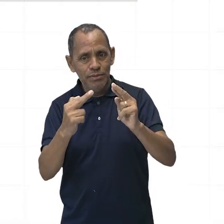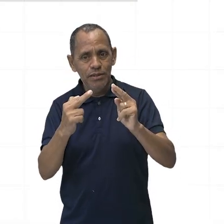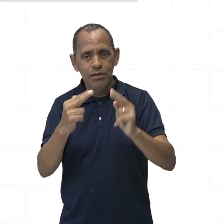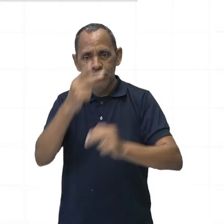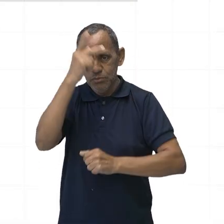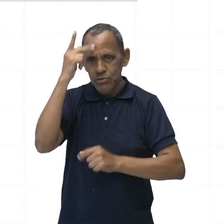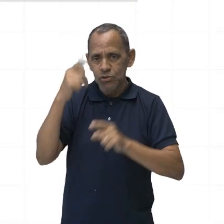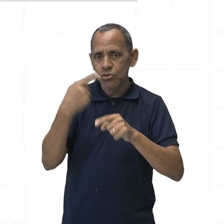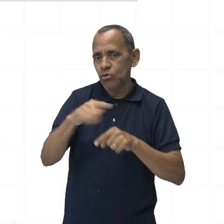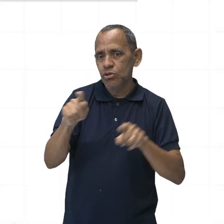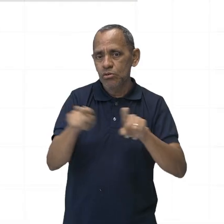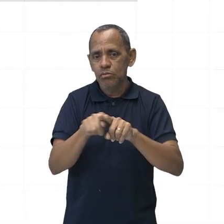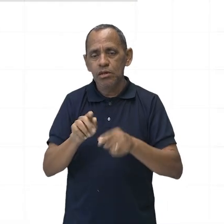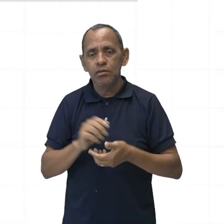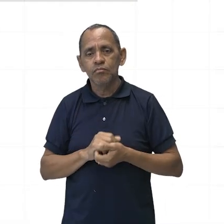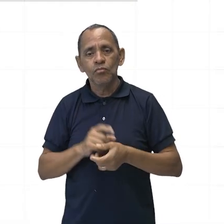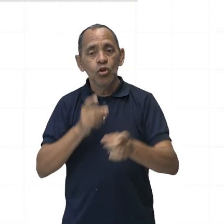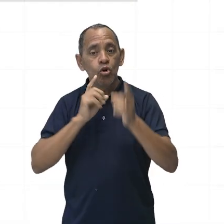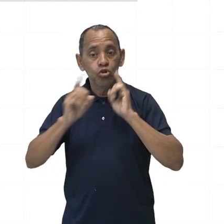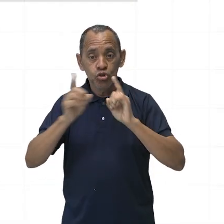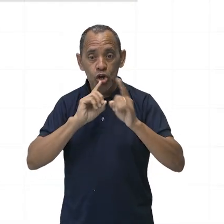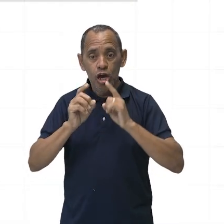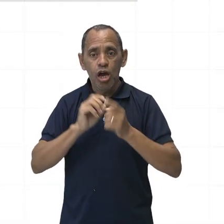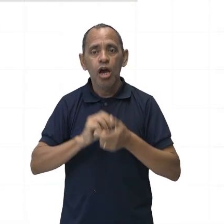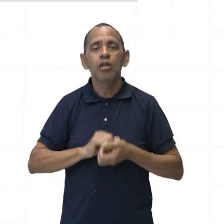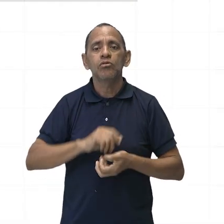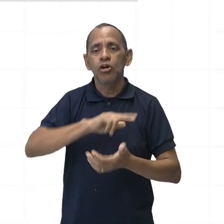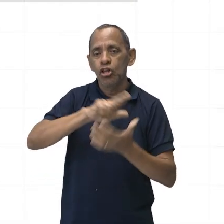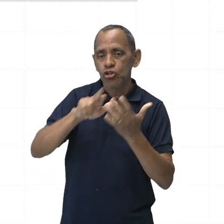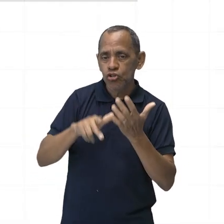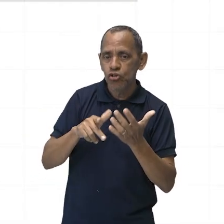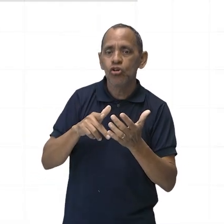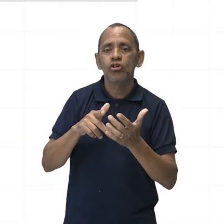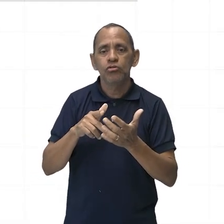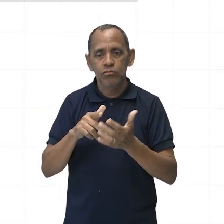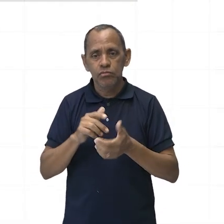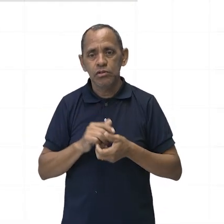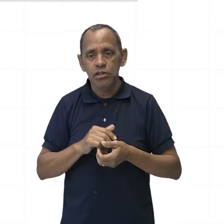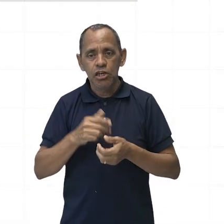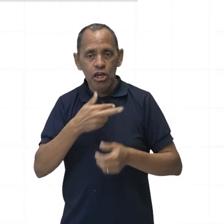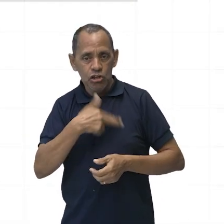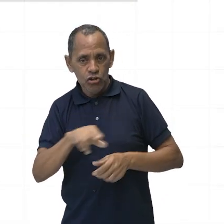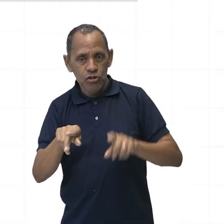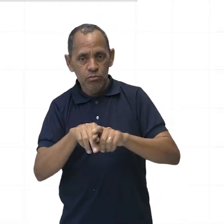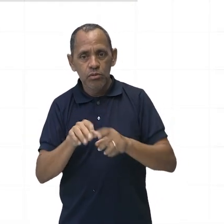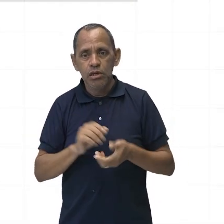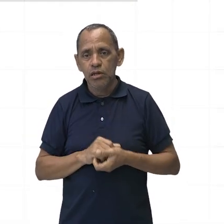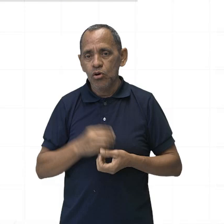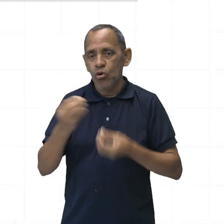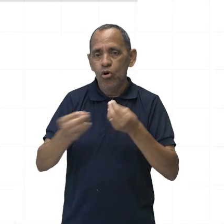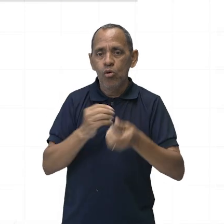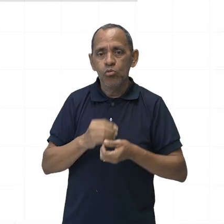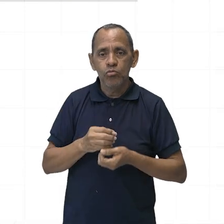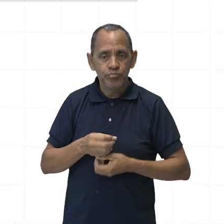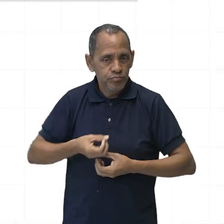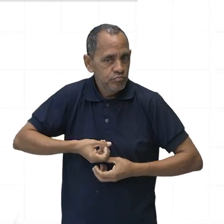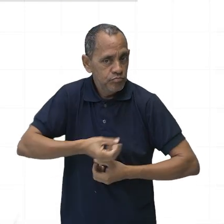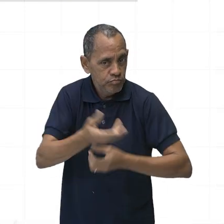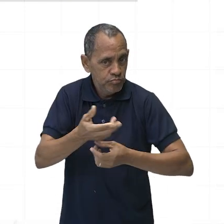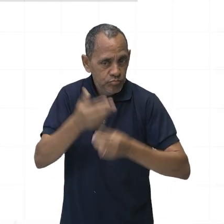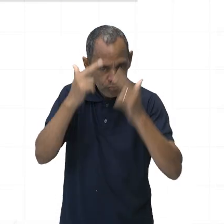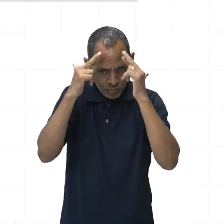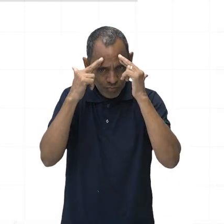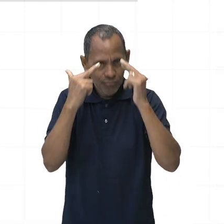diálogo interreligioso ajuda a construir pontes entre comunidades, promovendo um ambiente de respeito mútuo